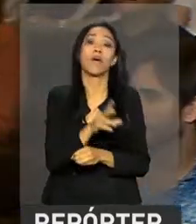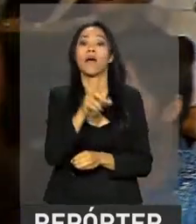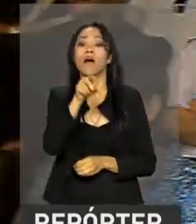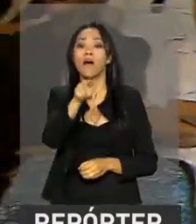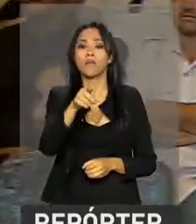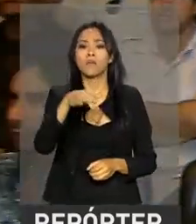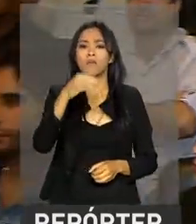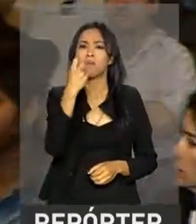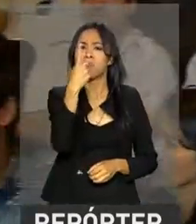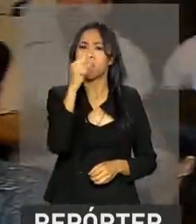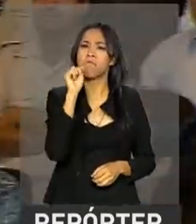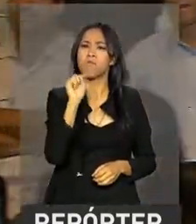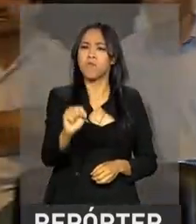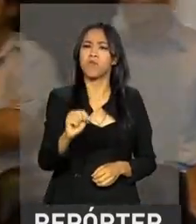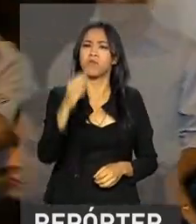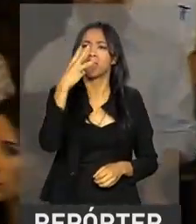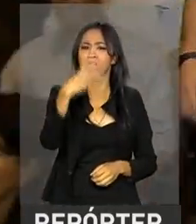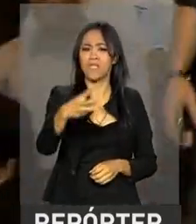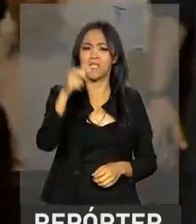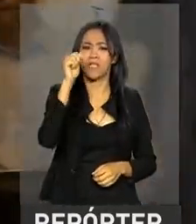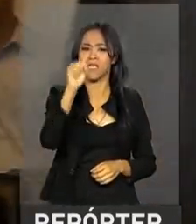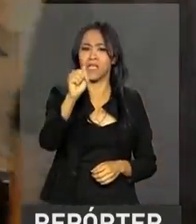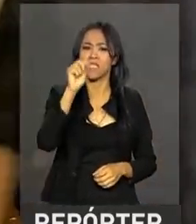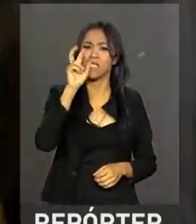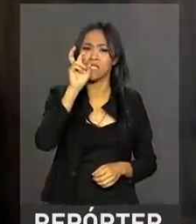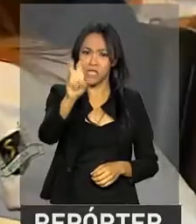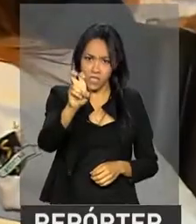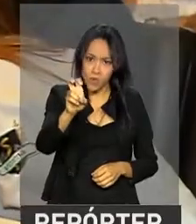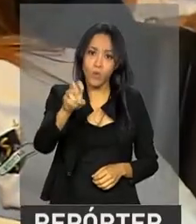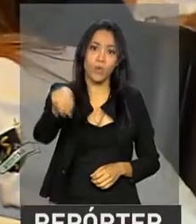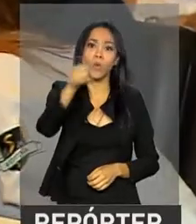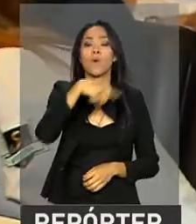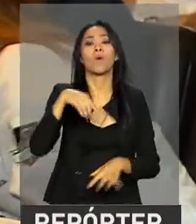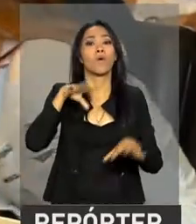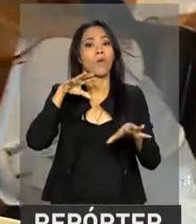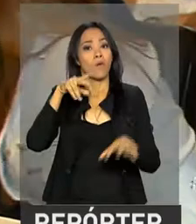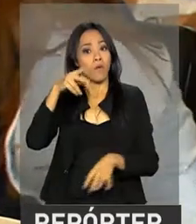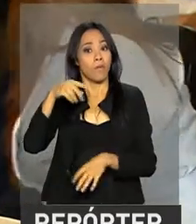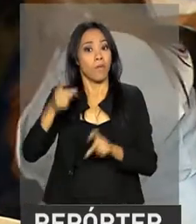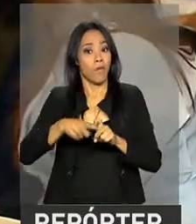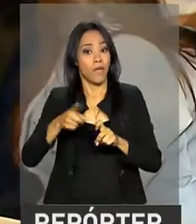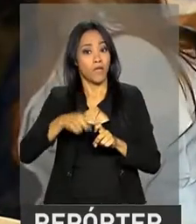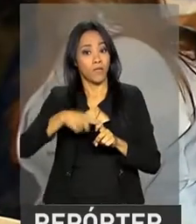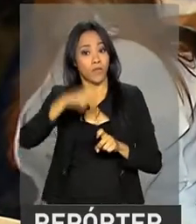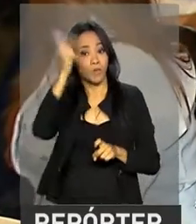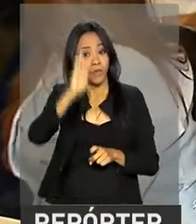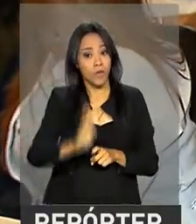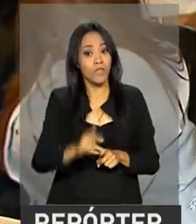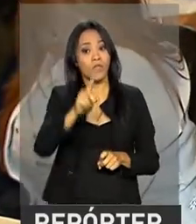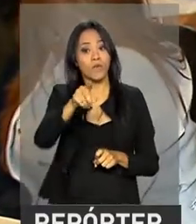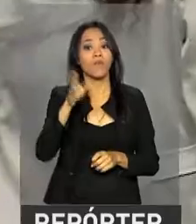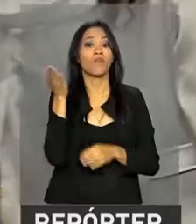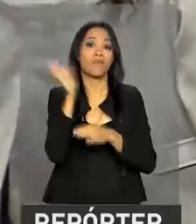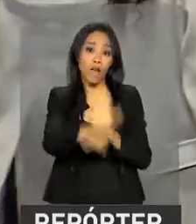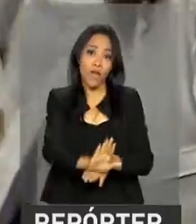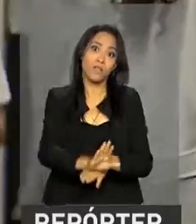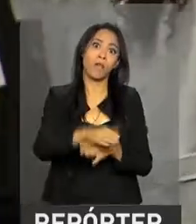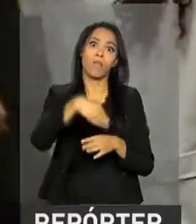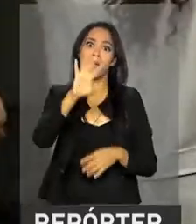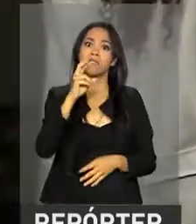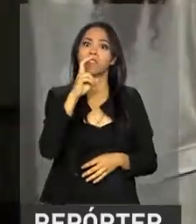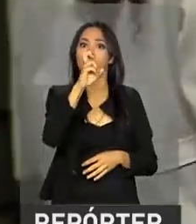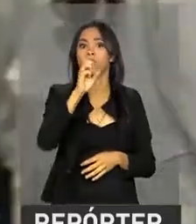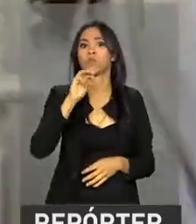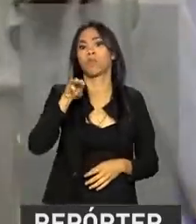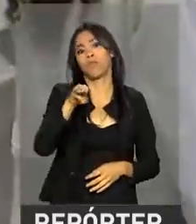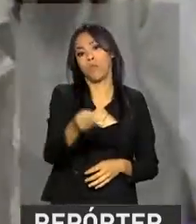de 1.375 profissionais brasileiros que vão atender quase 5 milhões de pessoas por meio do